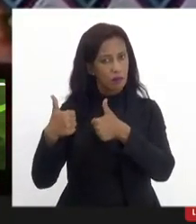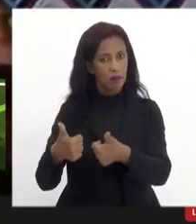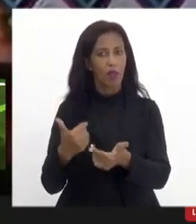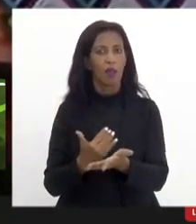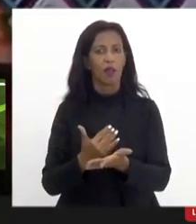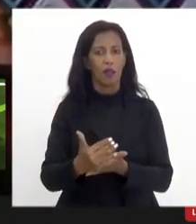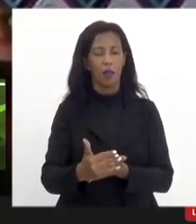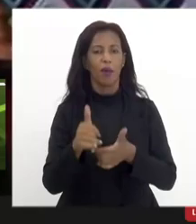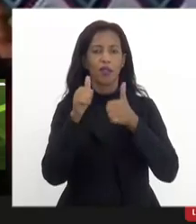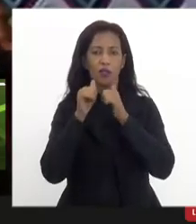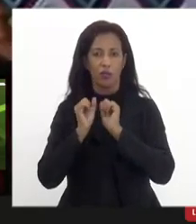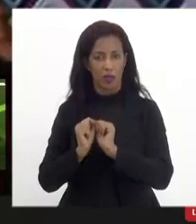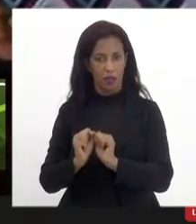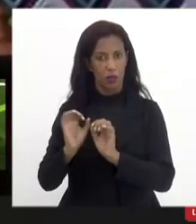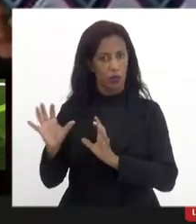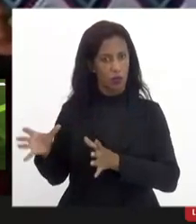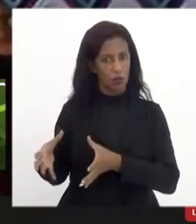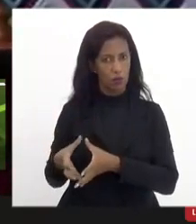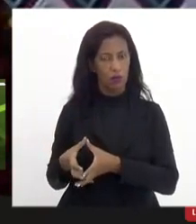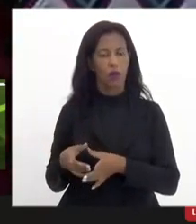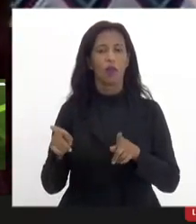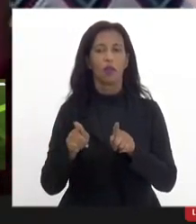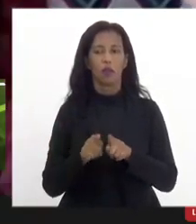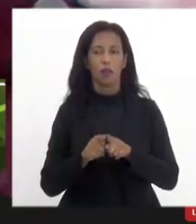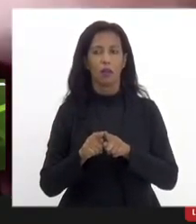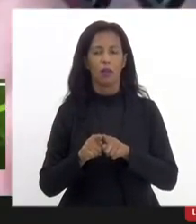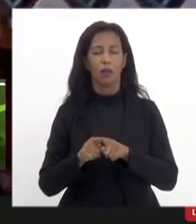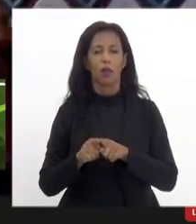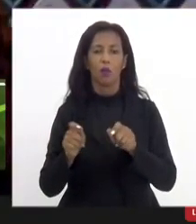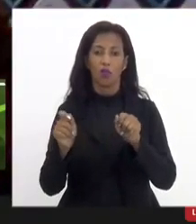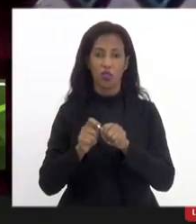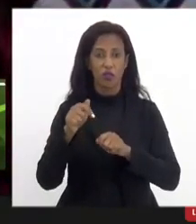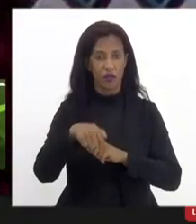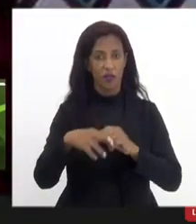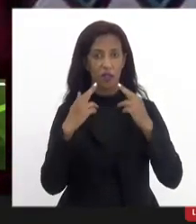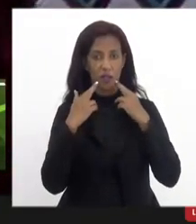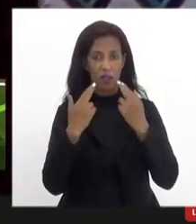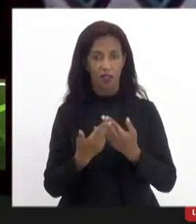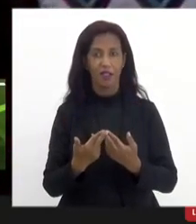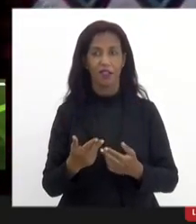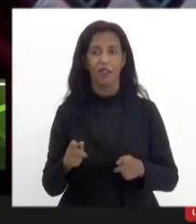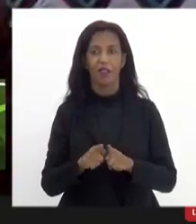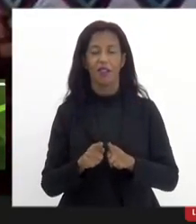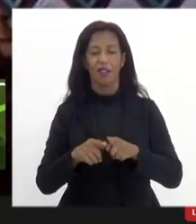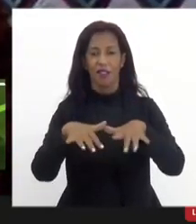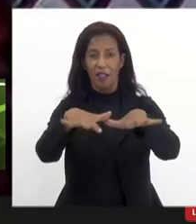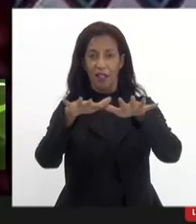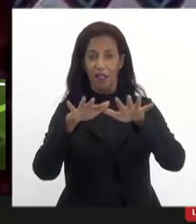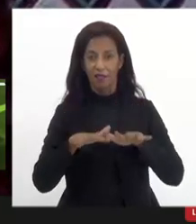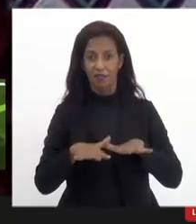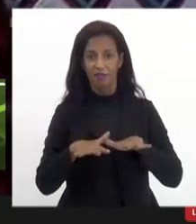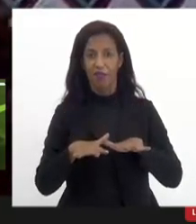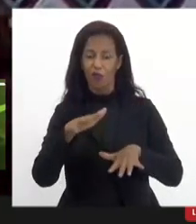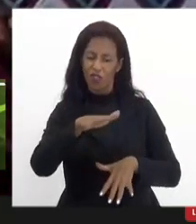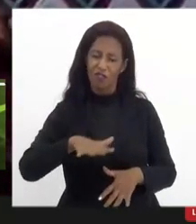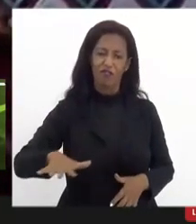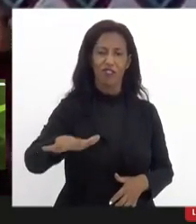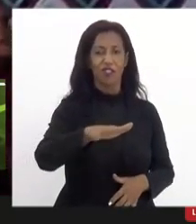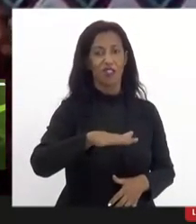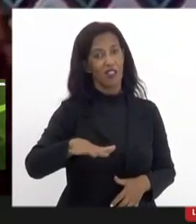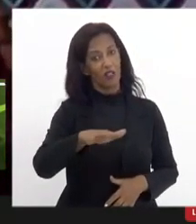partir das nossas assessorias, assim como a gente construiu essa. Eu queria muito que essa audiência fosse nos territórios,